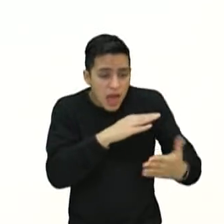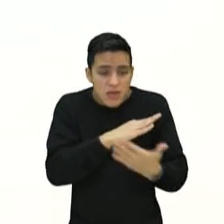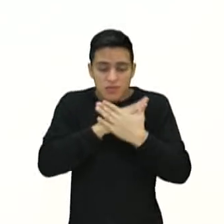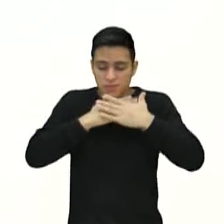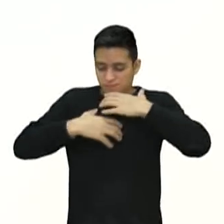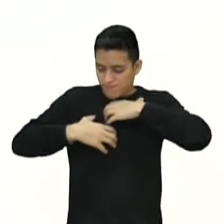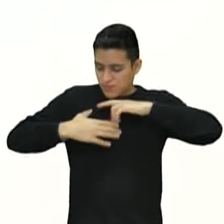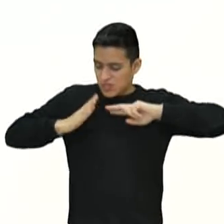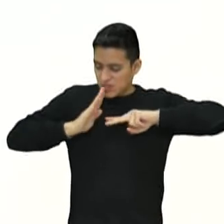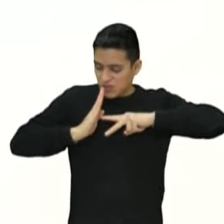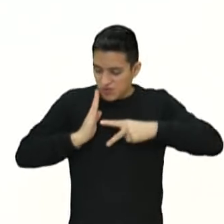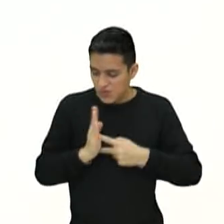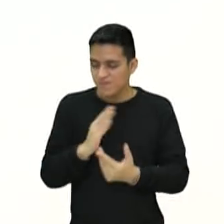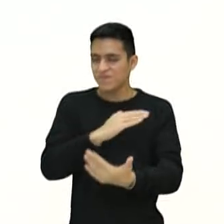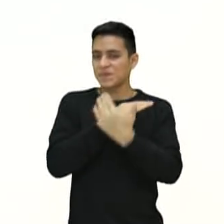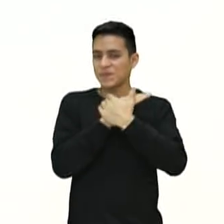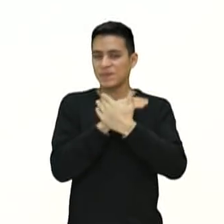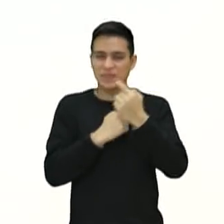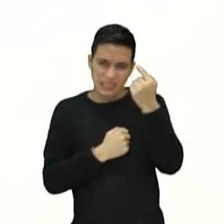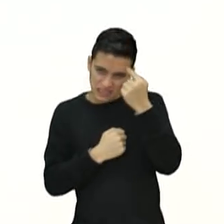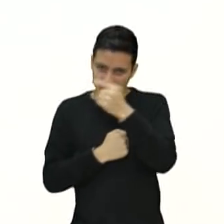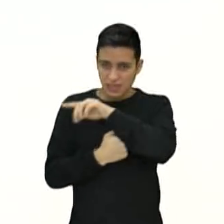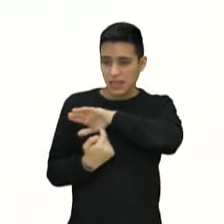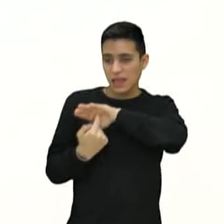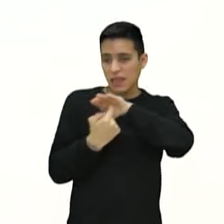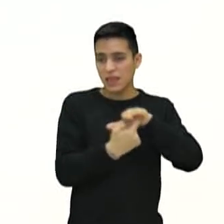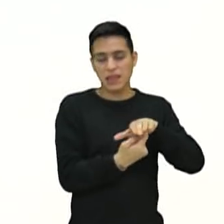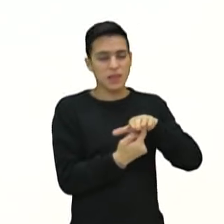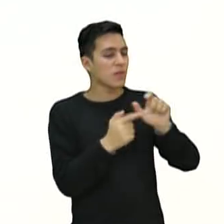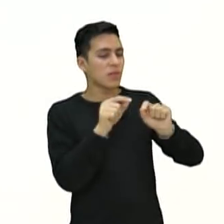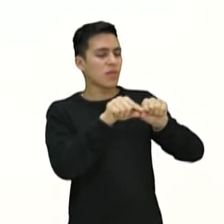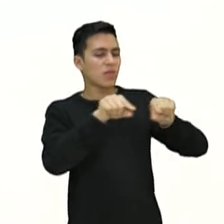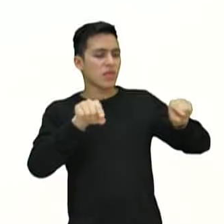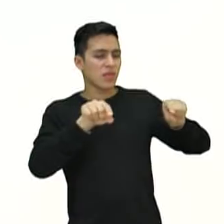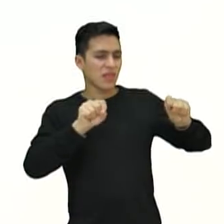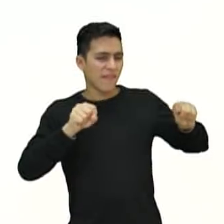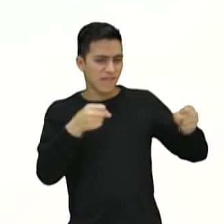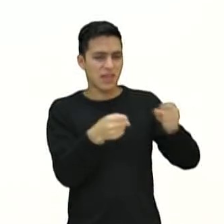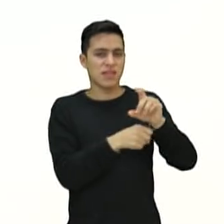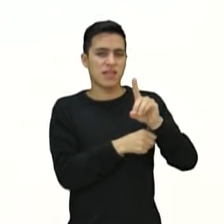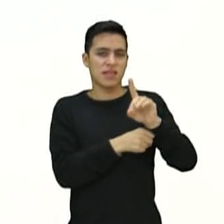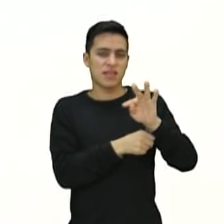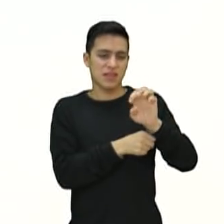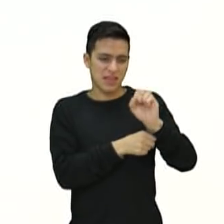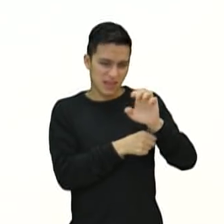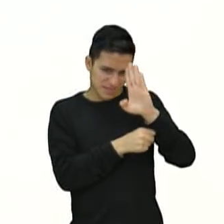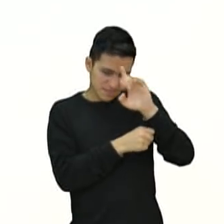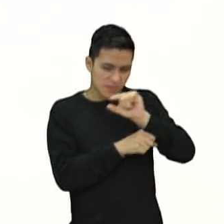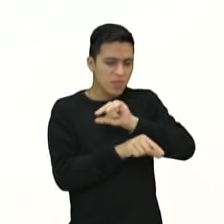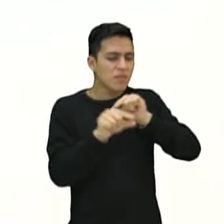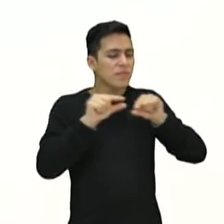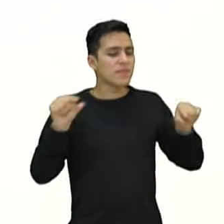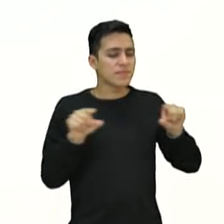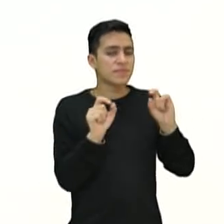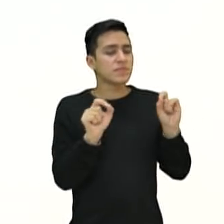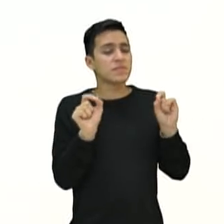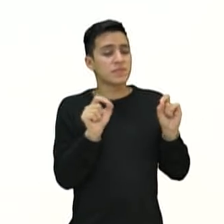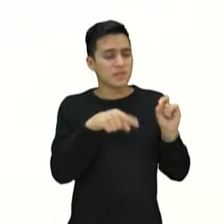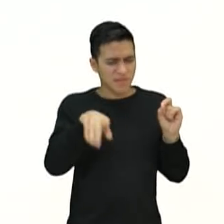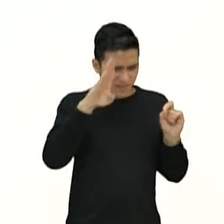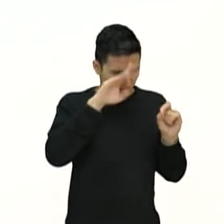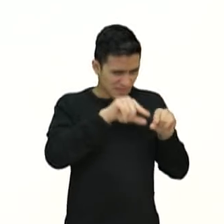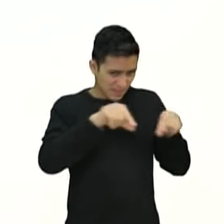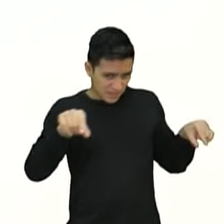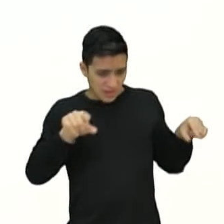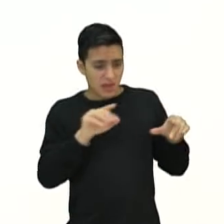Educar é dar sentido. Ele apresenta a tese e uma ideia principal dela, e dar sentido ao